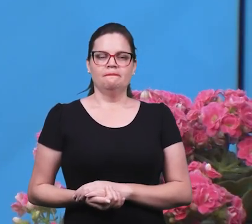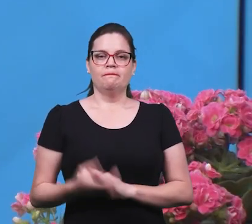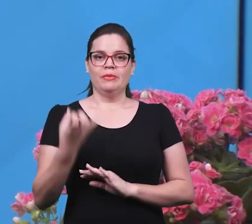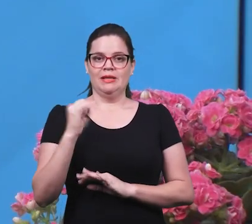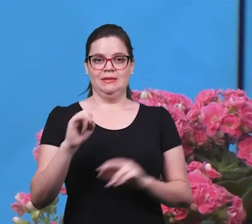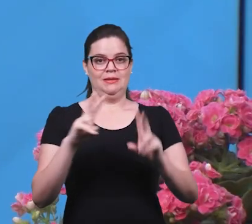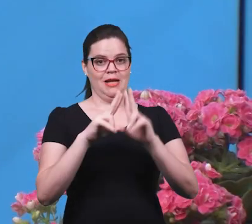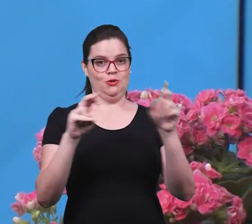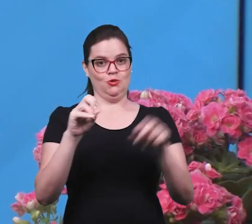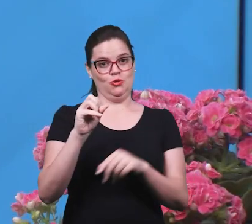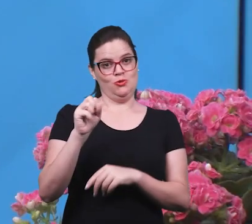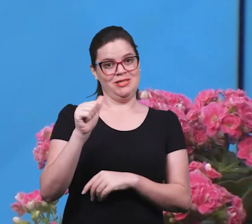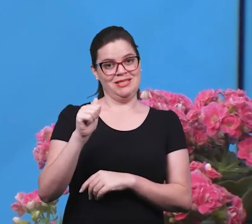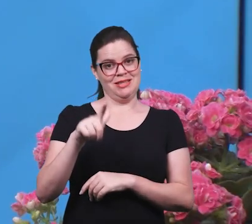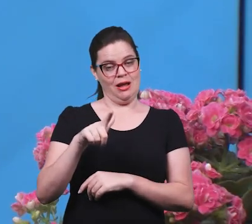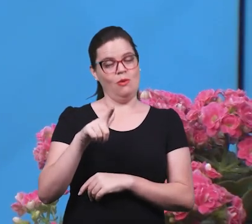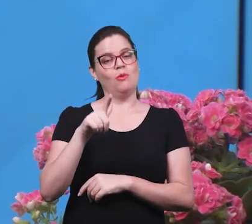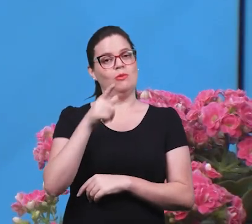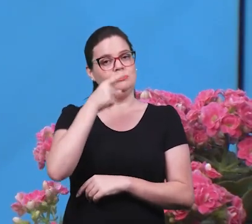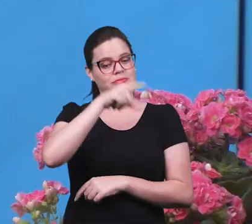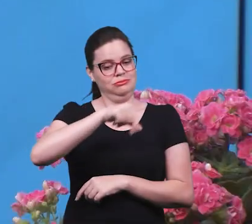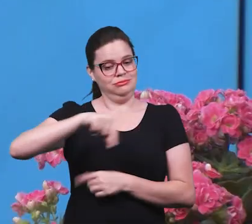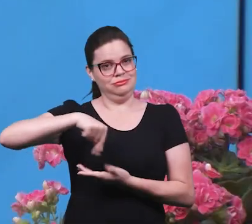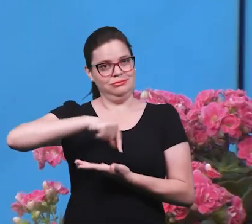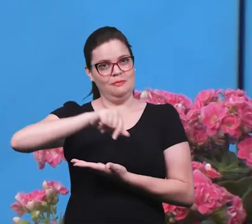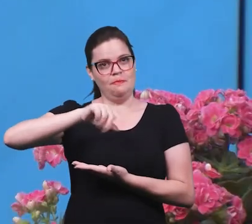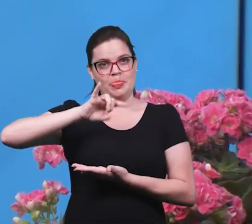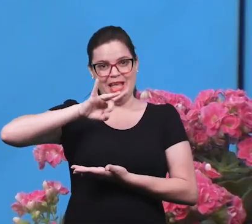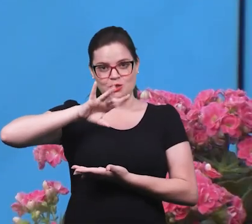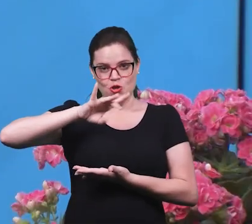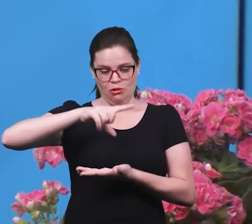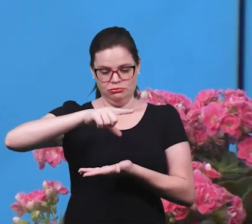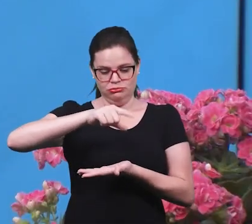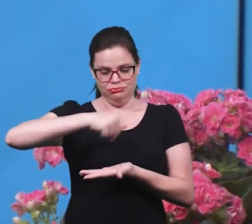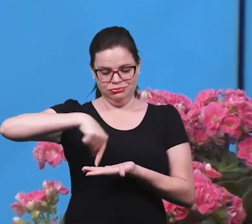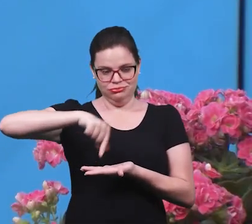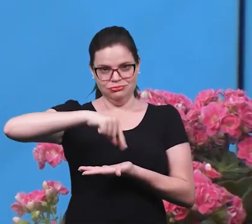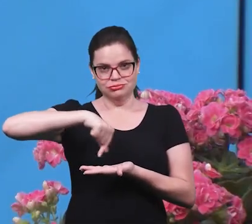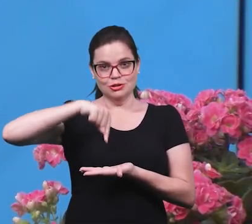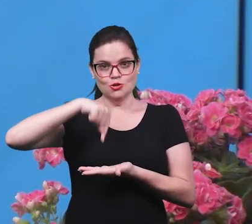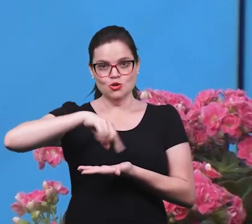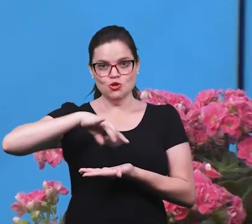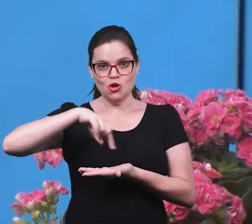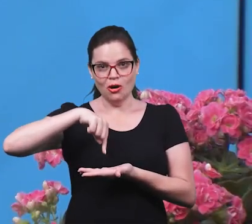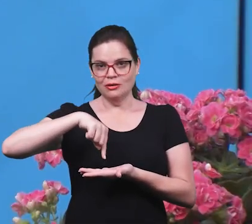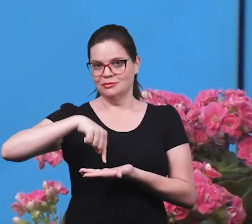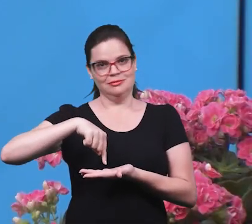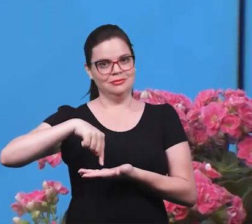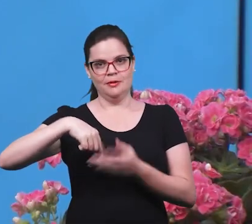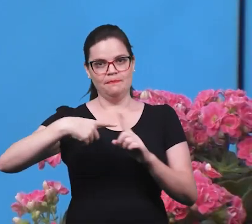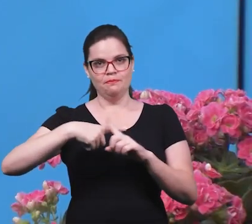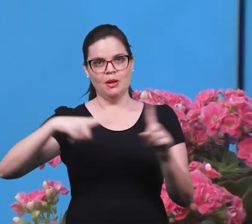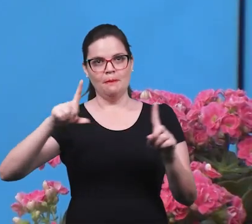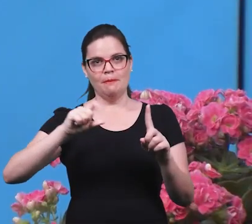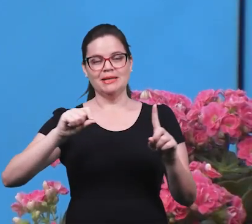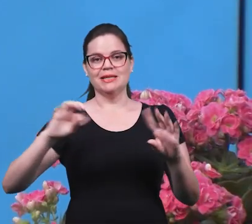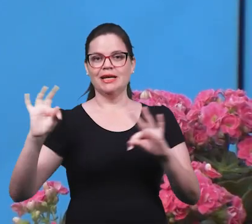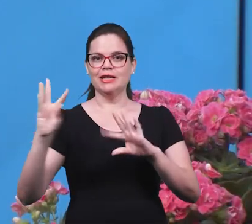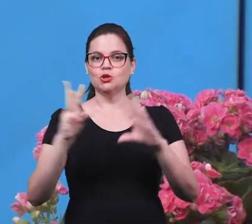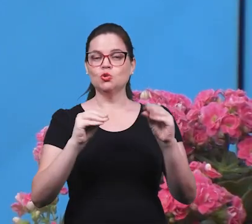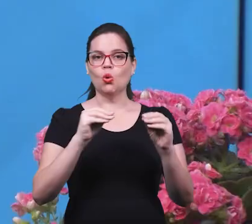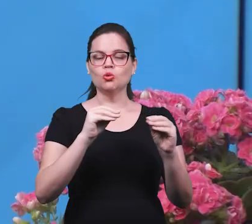de sal, a gente tem não é só aquele sal que a gente coloca na comida, é o sal oculto